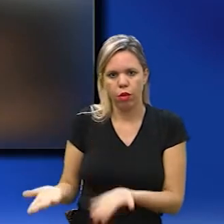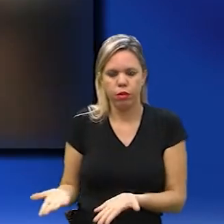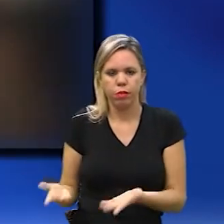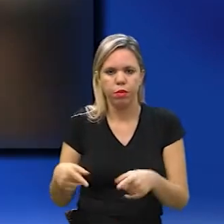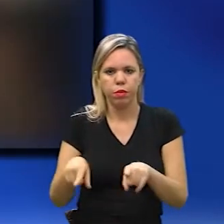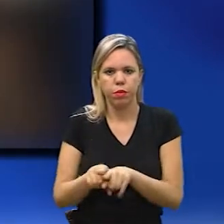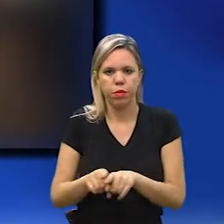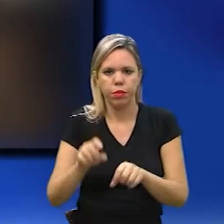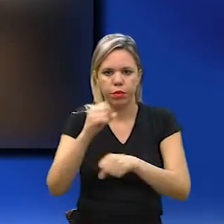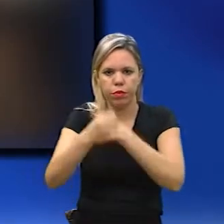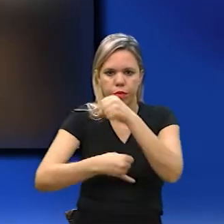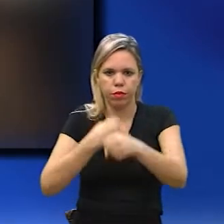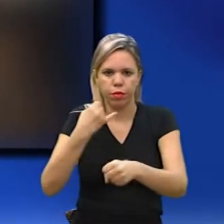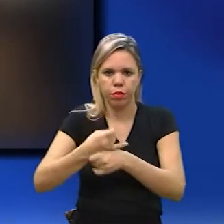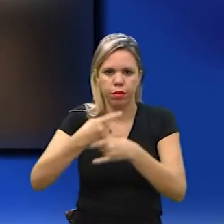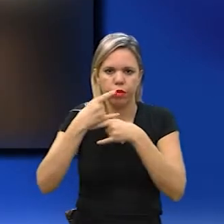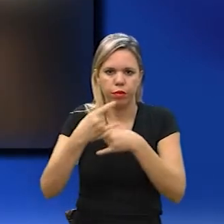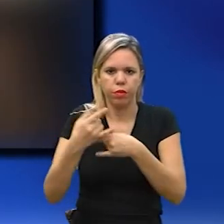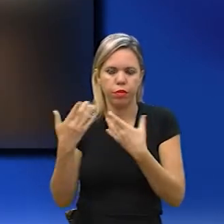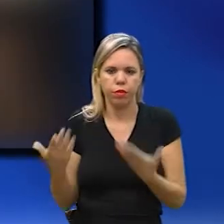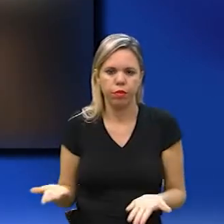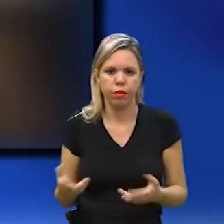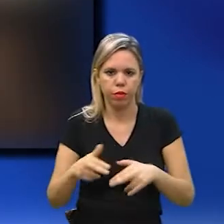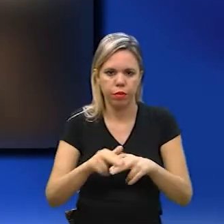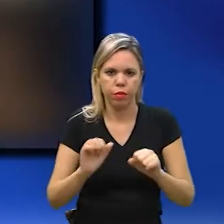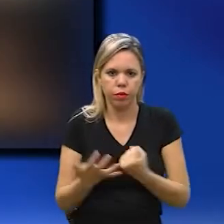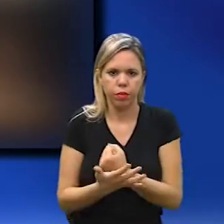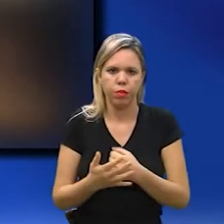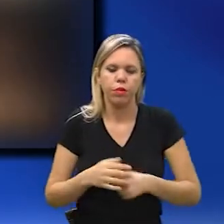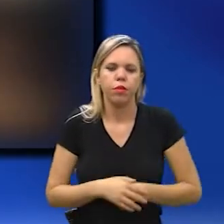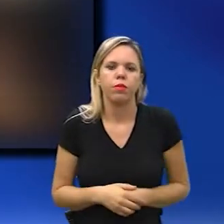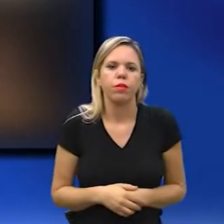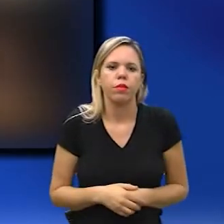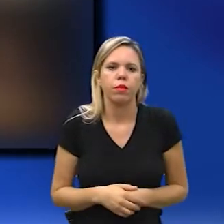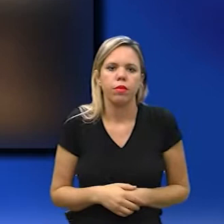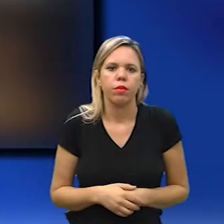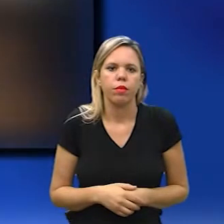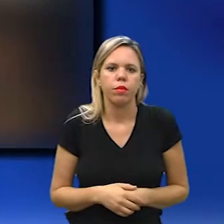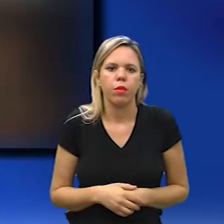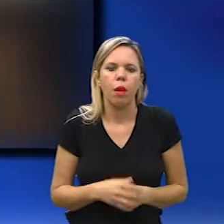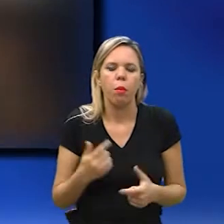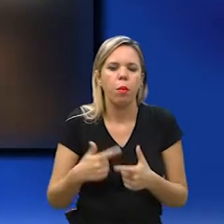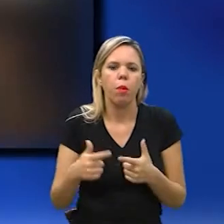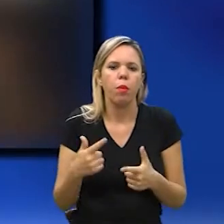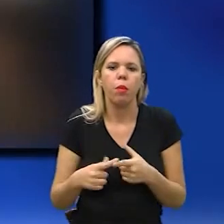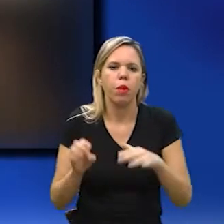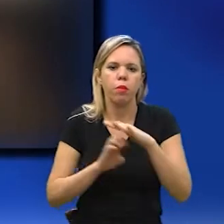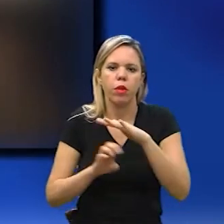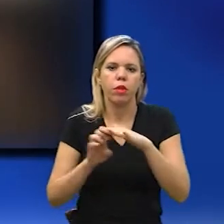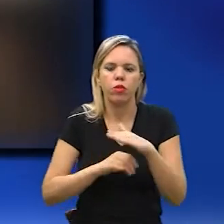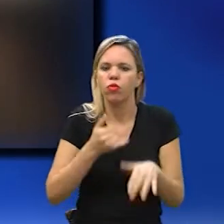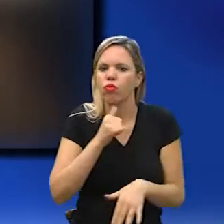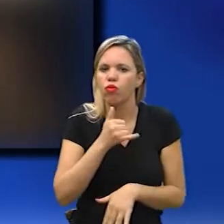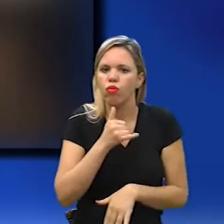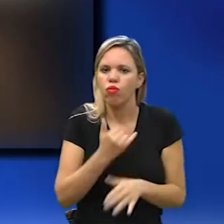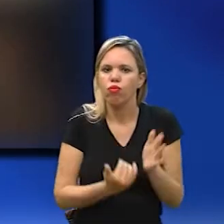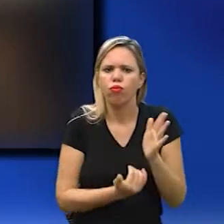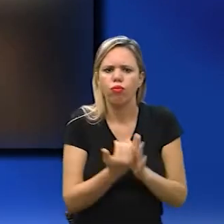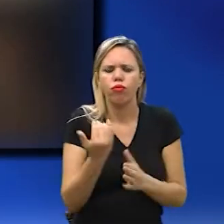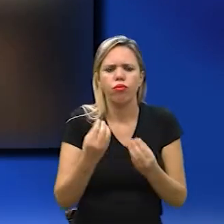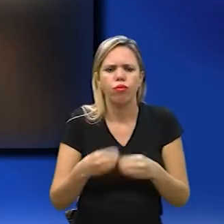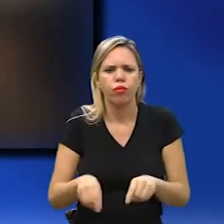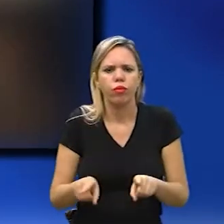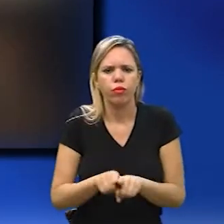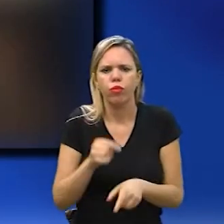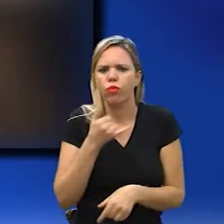reunião, também por sistema de deliberação remota por causa da pandemia. Supostos abusos das empresas de energia